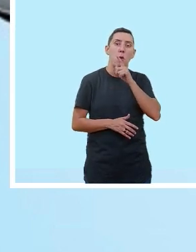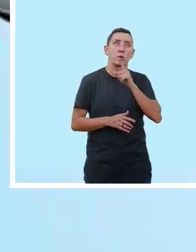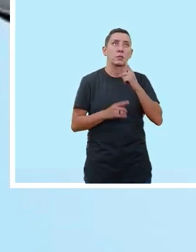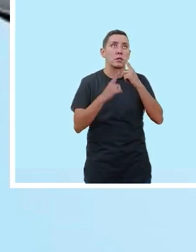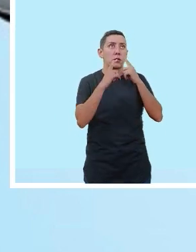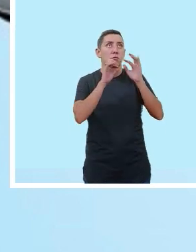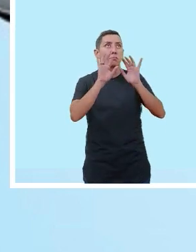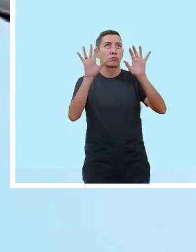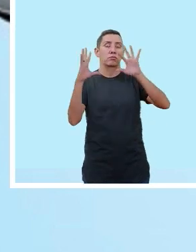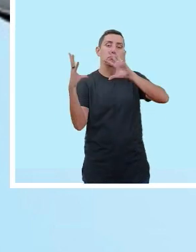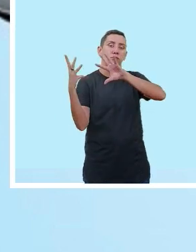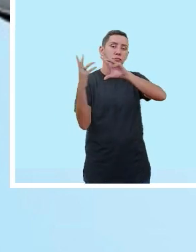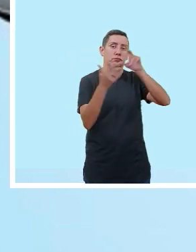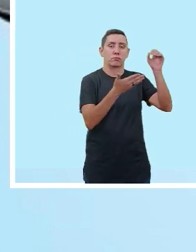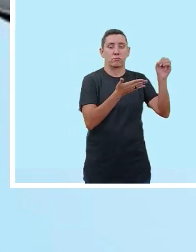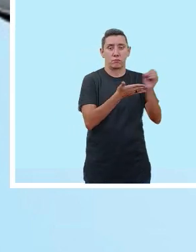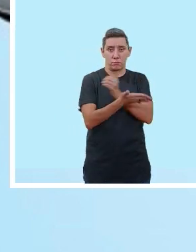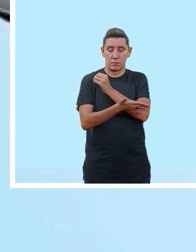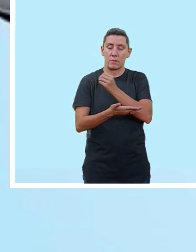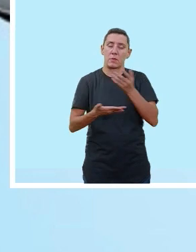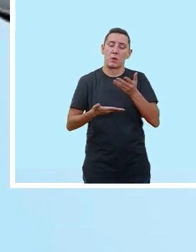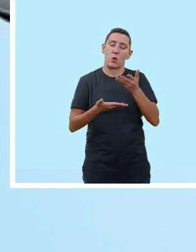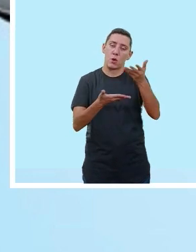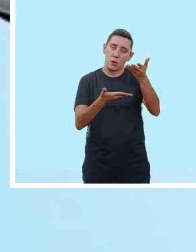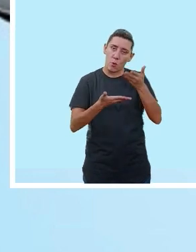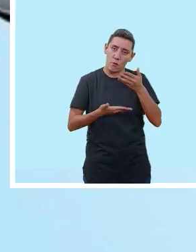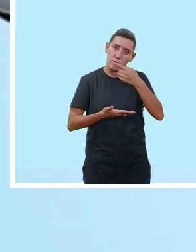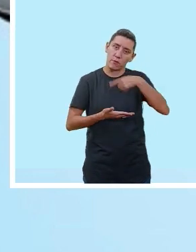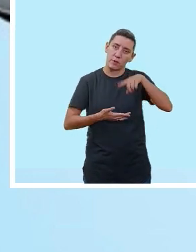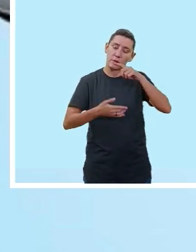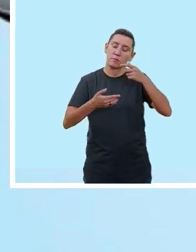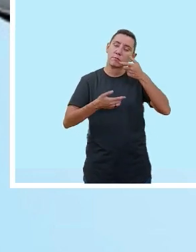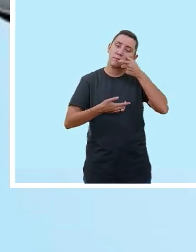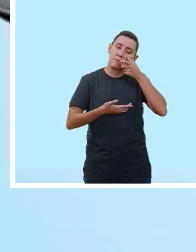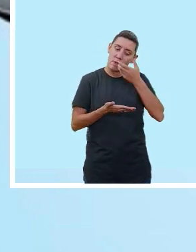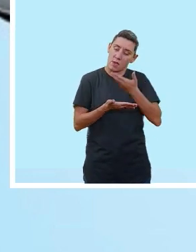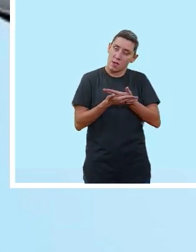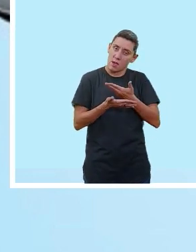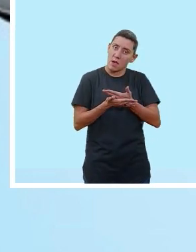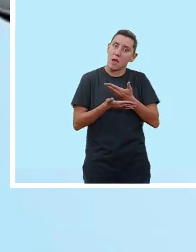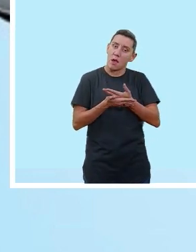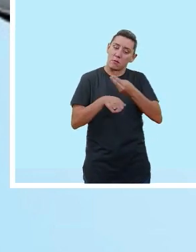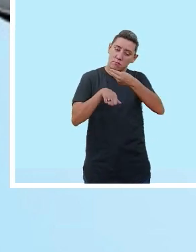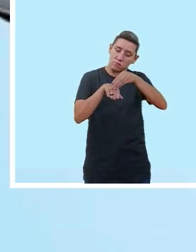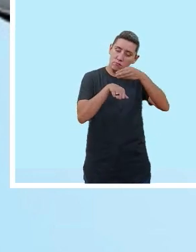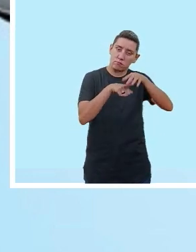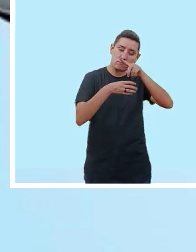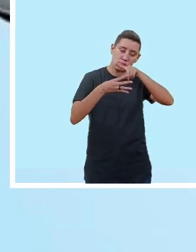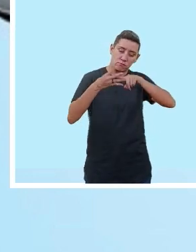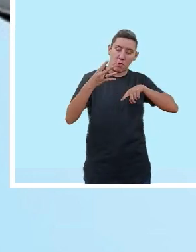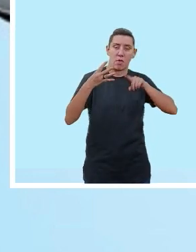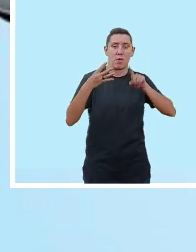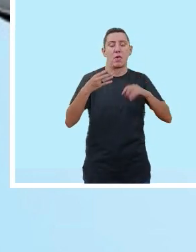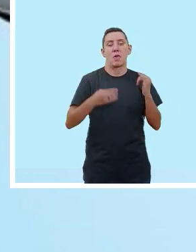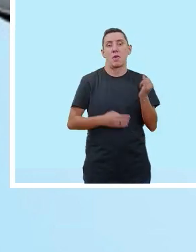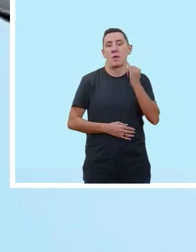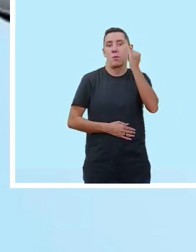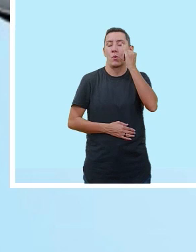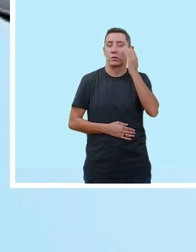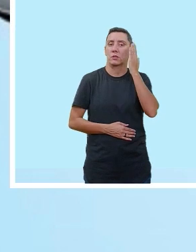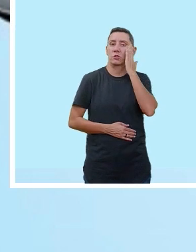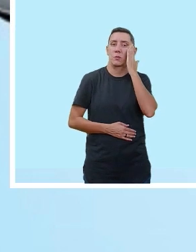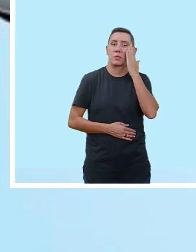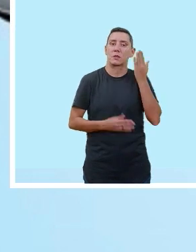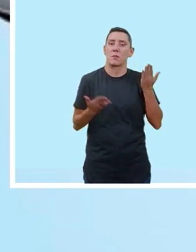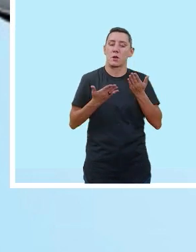carbono. Então, convido todos vocês a acompanhar esses tópicos, porque realmente eles são bem relevantes para a nossa